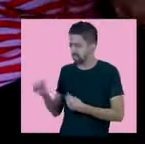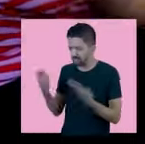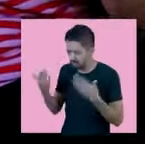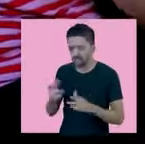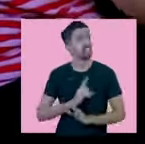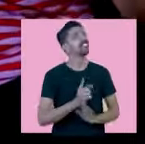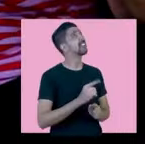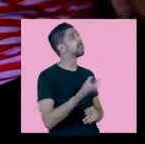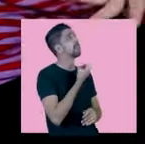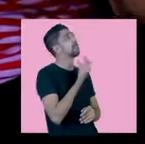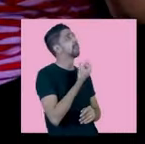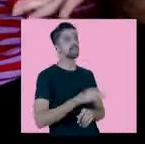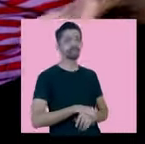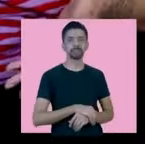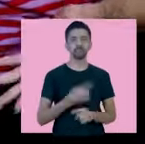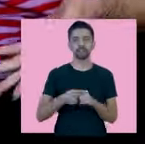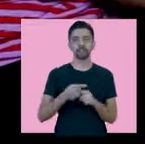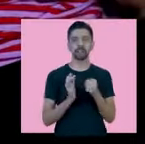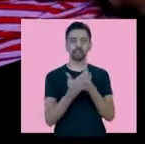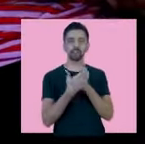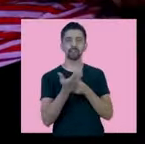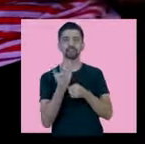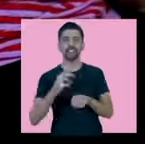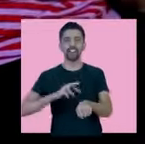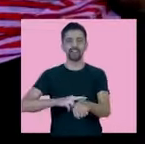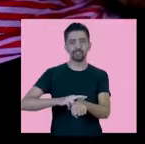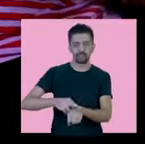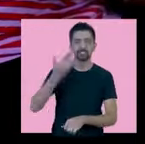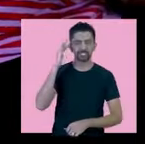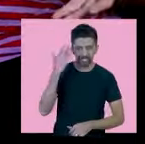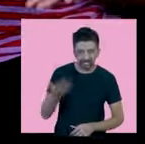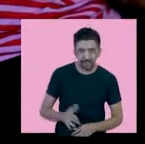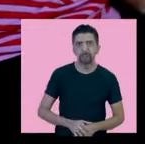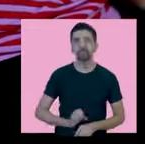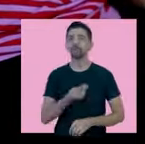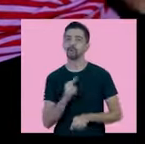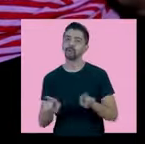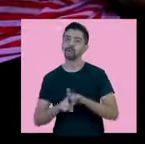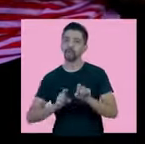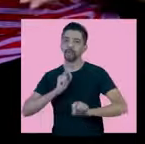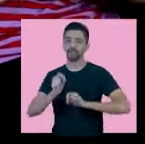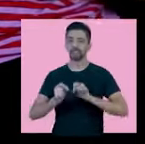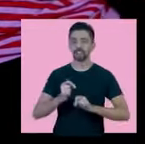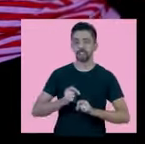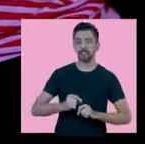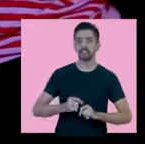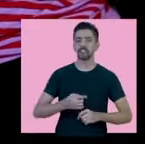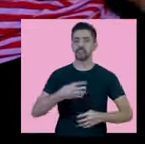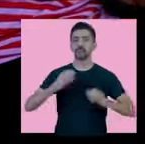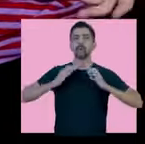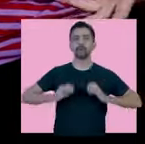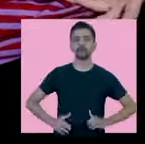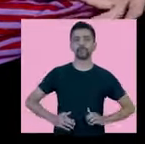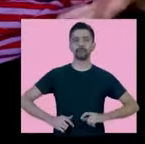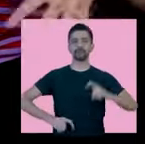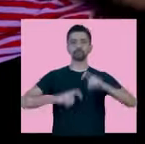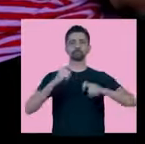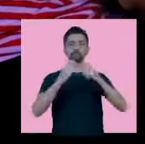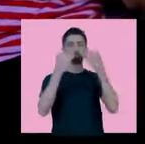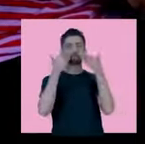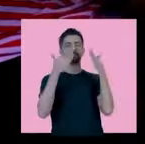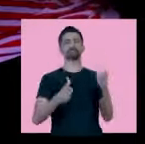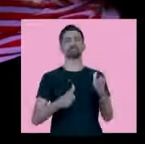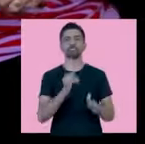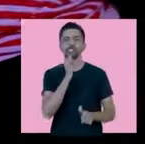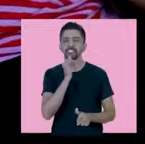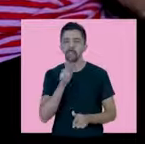intensas de aparência pode ser uma maneira de se proteger. Uma outra coisa que pode acontecer é a criança começar a apresentar comportamentos sexualizados, ou